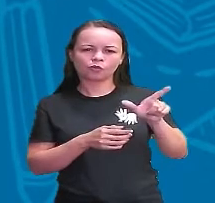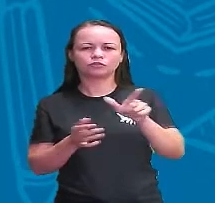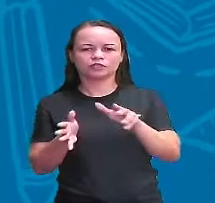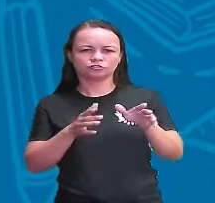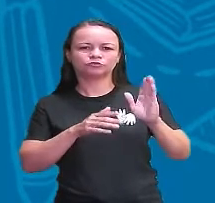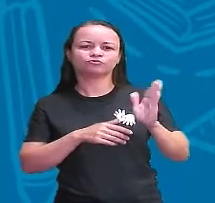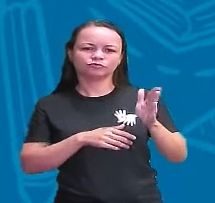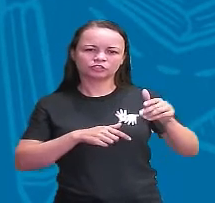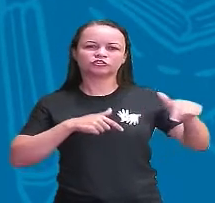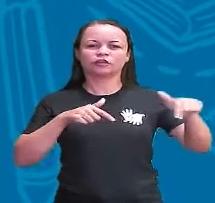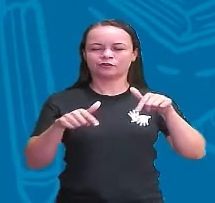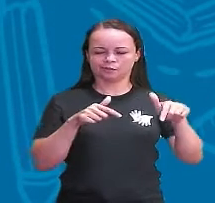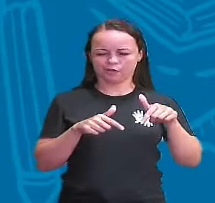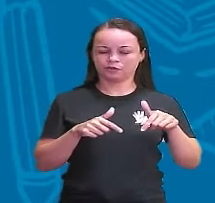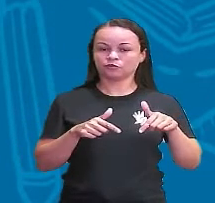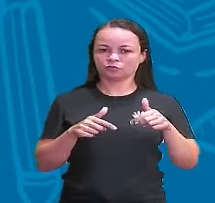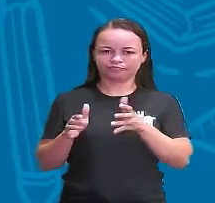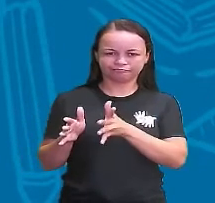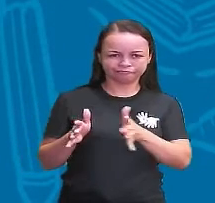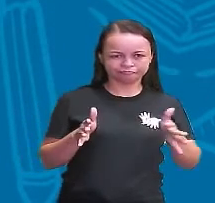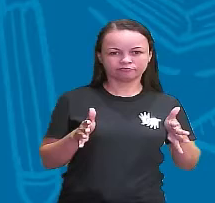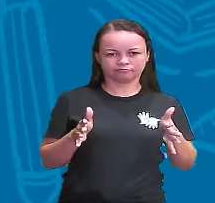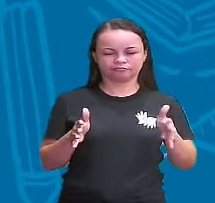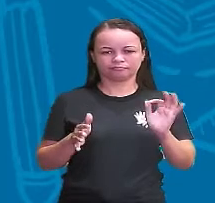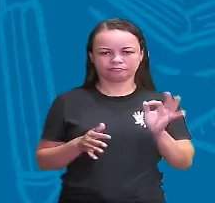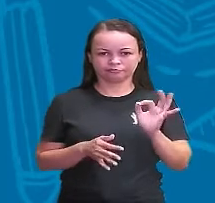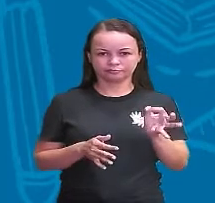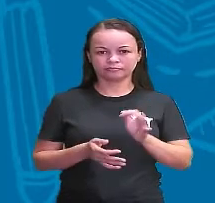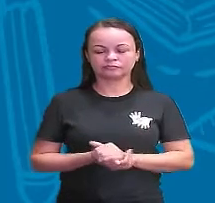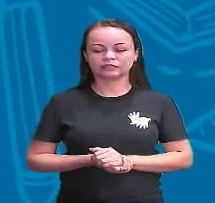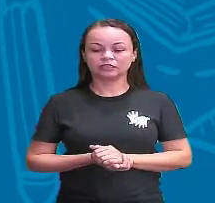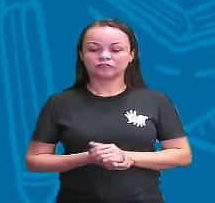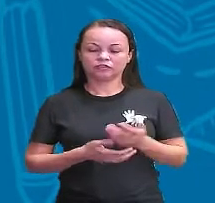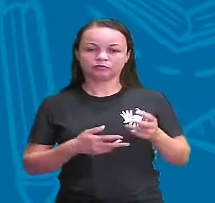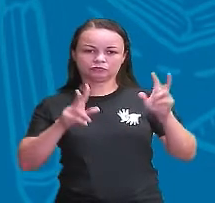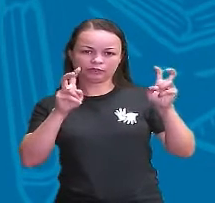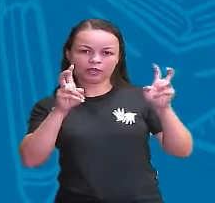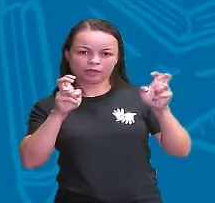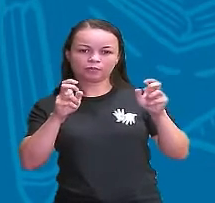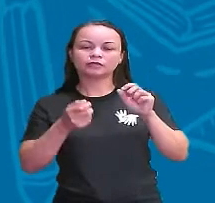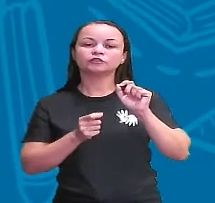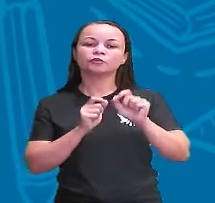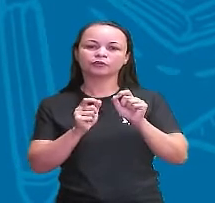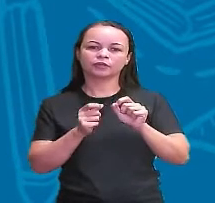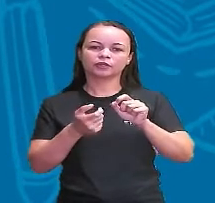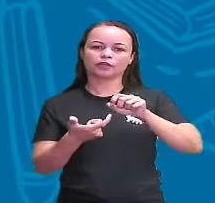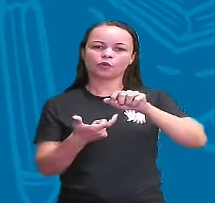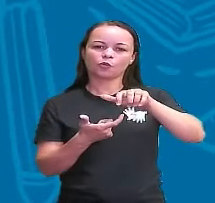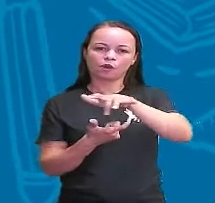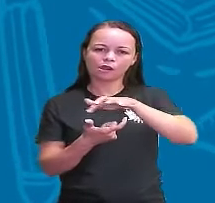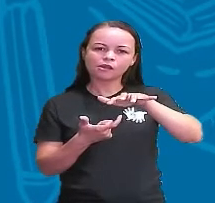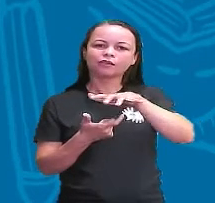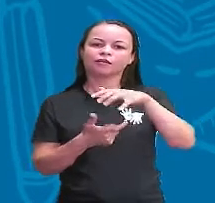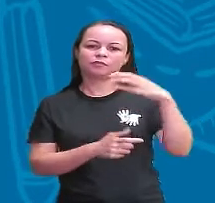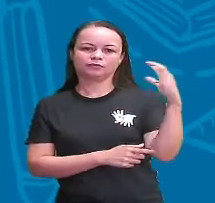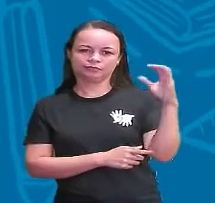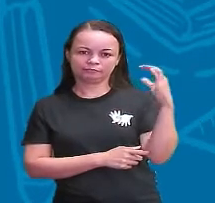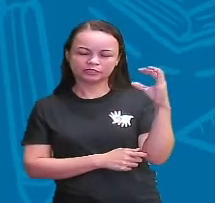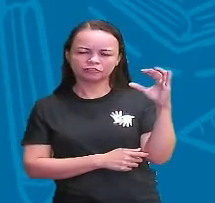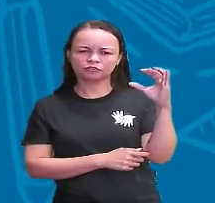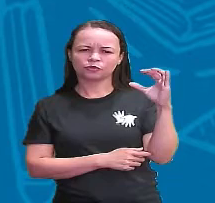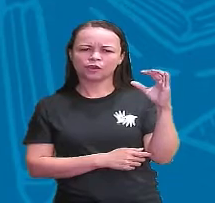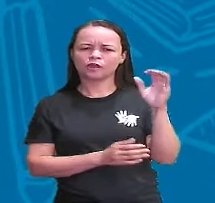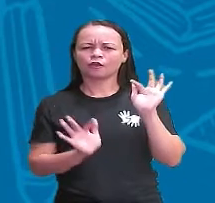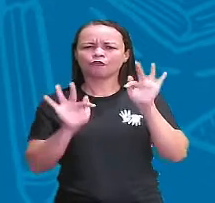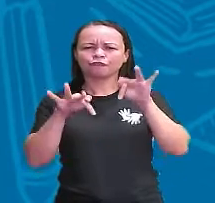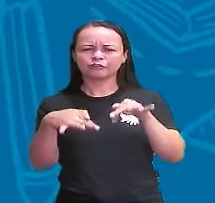trabalhou até aqui, certo? Nós iremos trabalhar sobre o letramento científico, tá certo? E até o final da